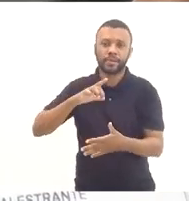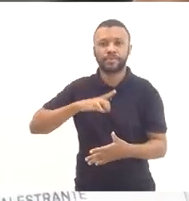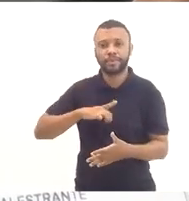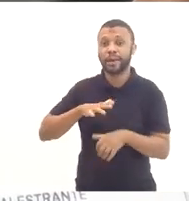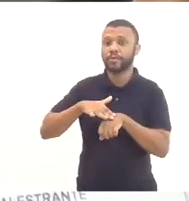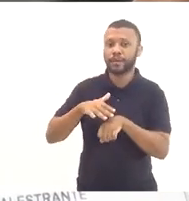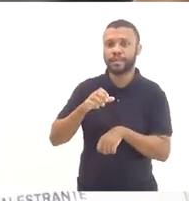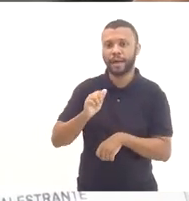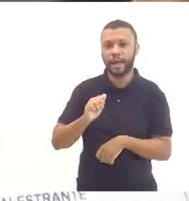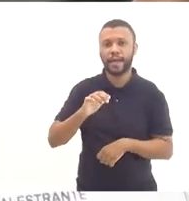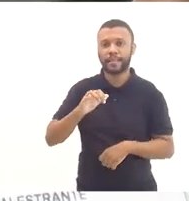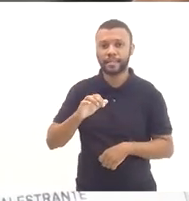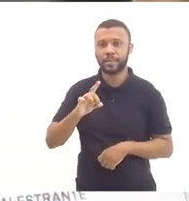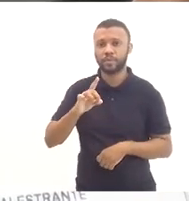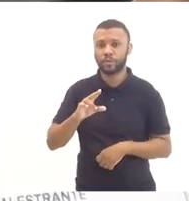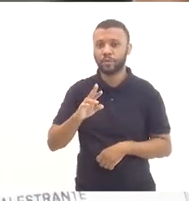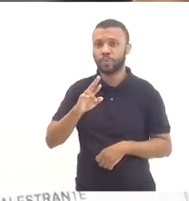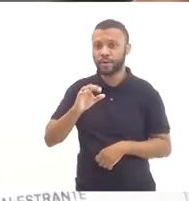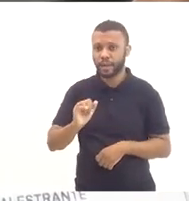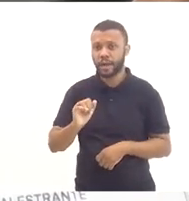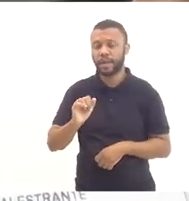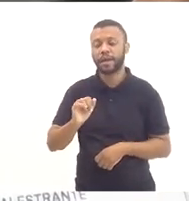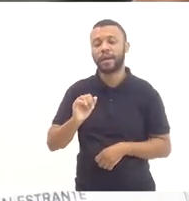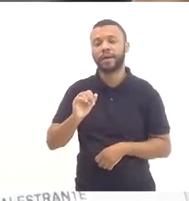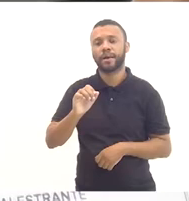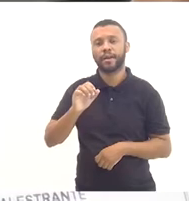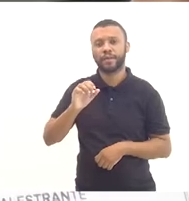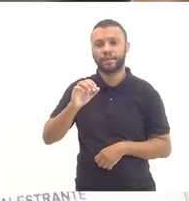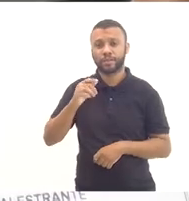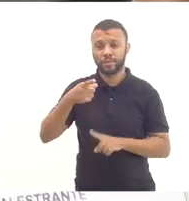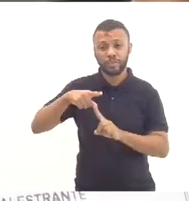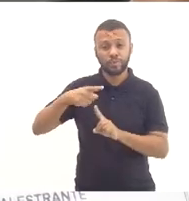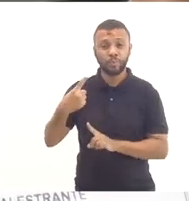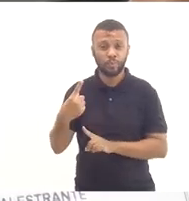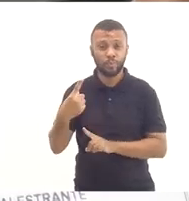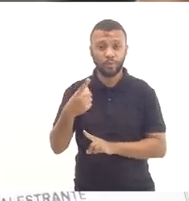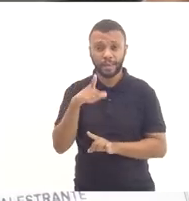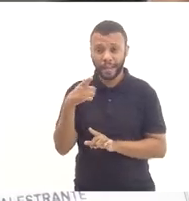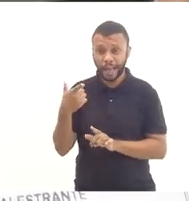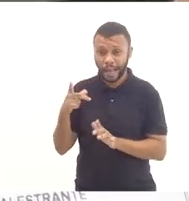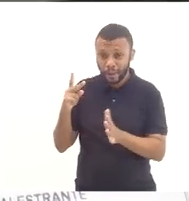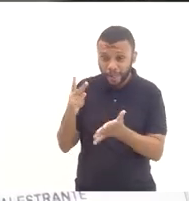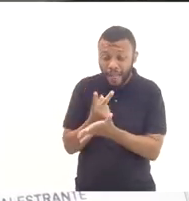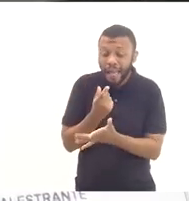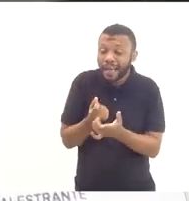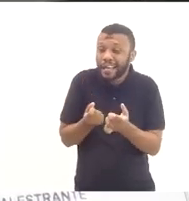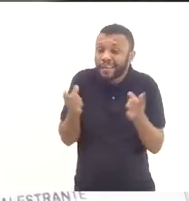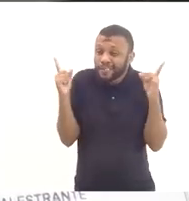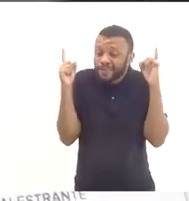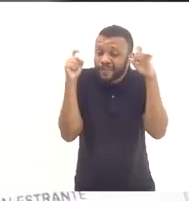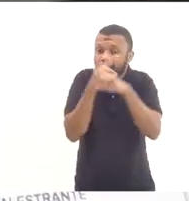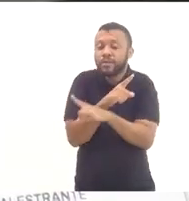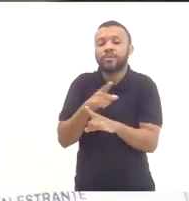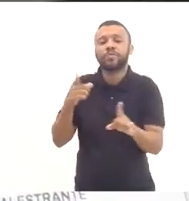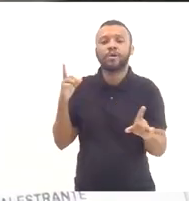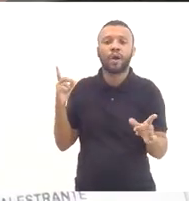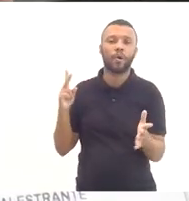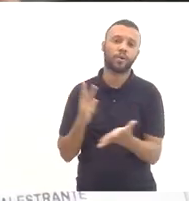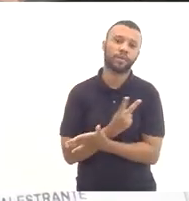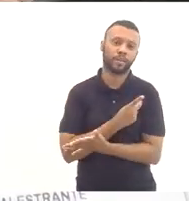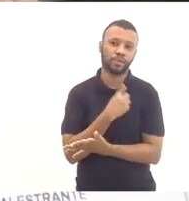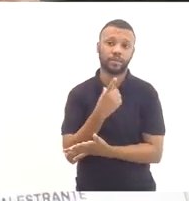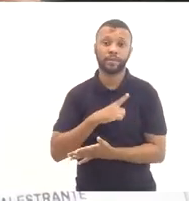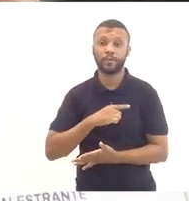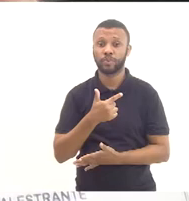que a doença que meu filho tem essa doença acomete uma cara 200 mil nascidos pode parecer pouco mas ela falou nós